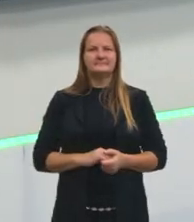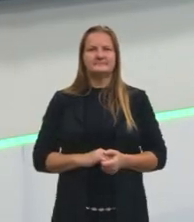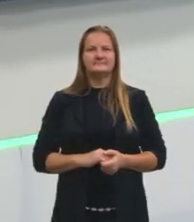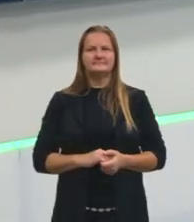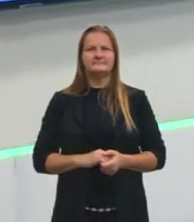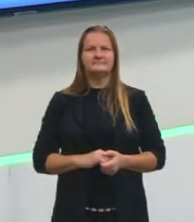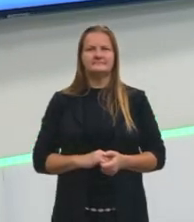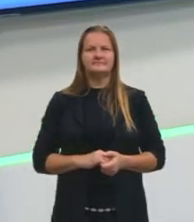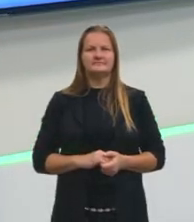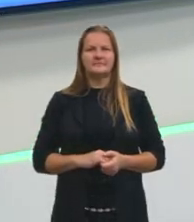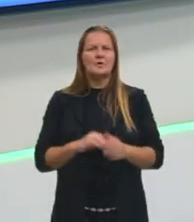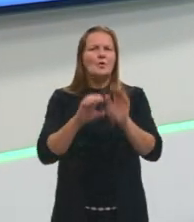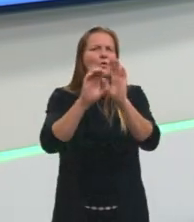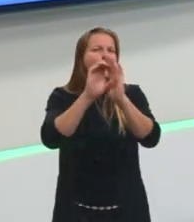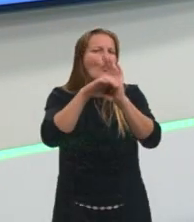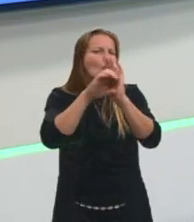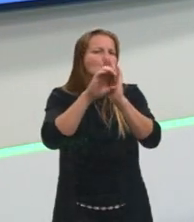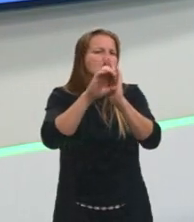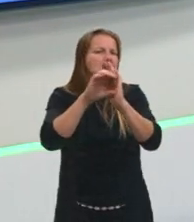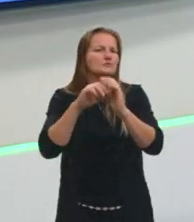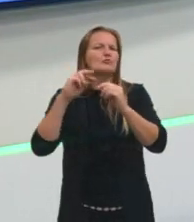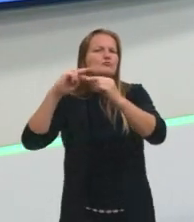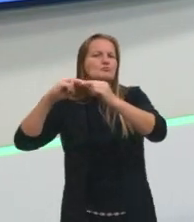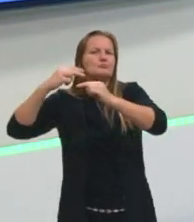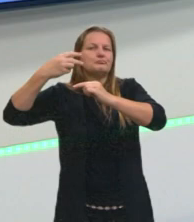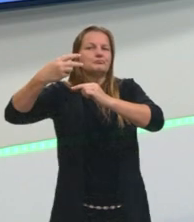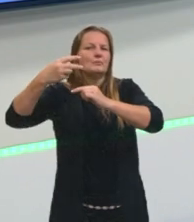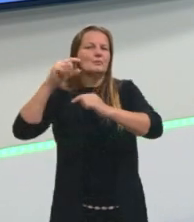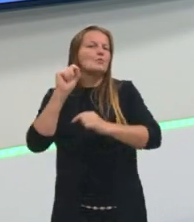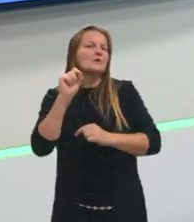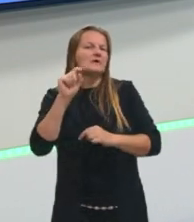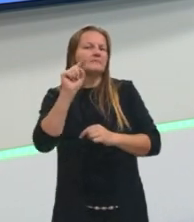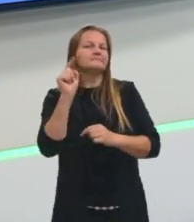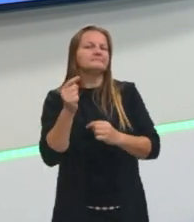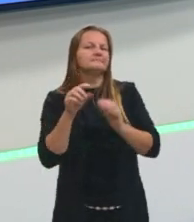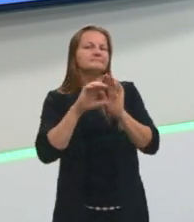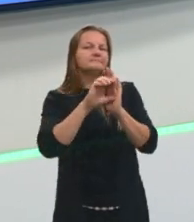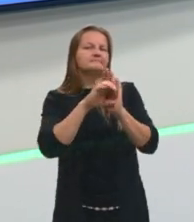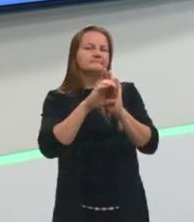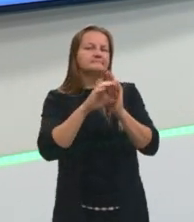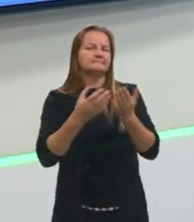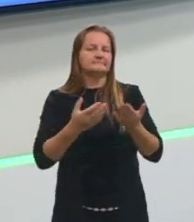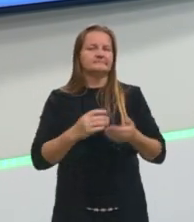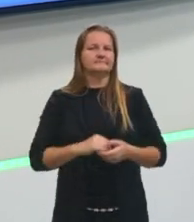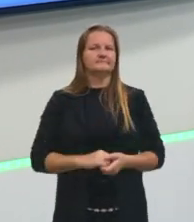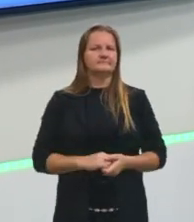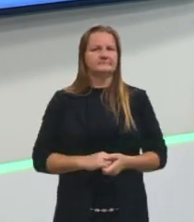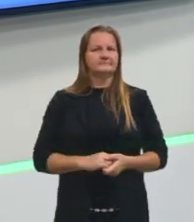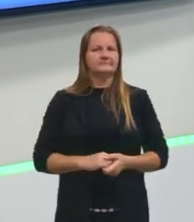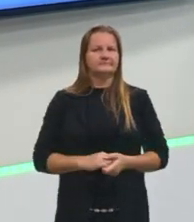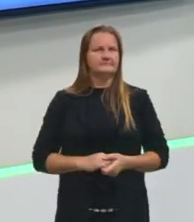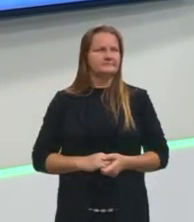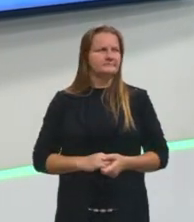e a gente vai revisar o conceito de potência certo vamos lá então